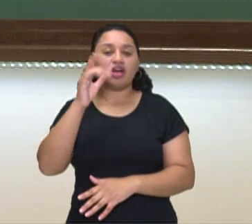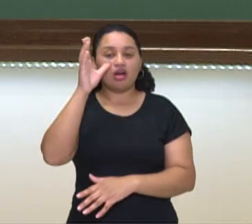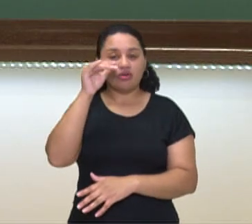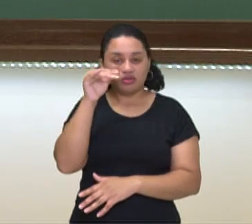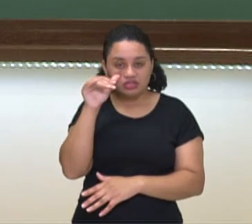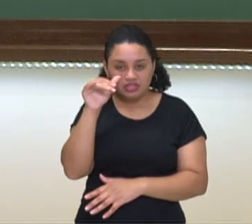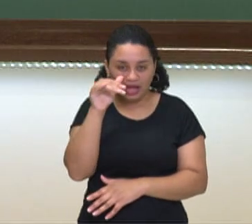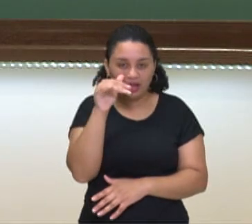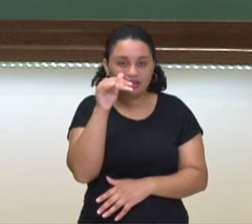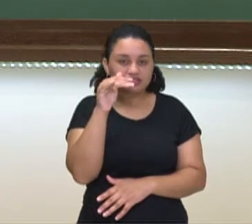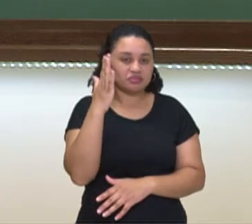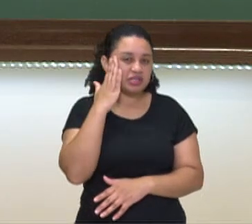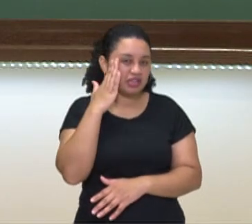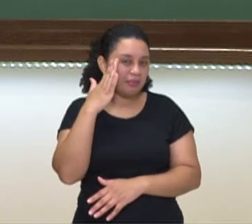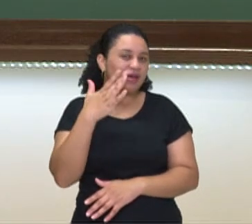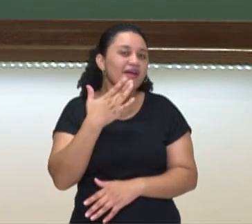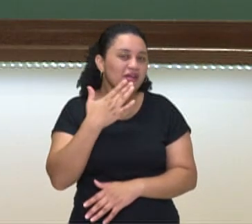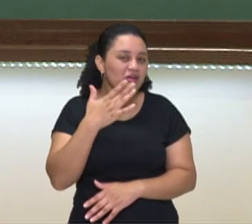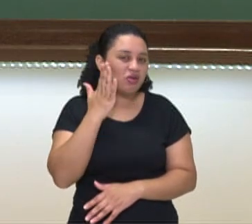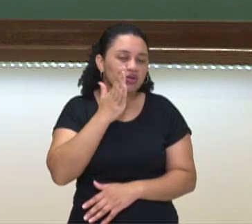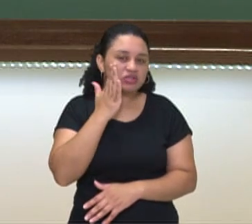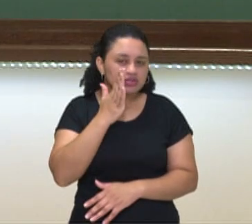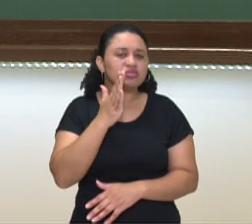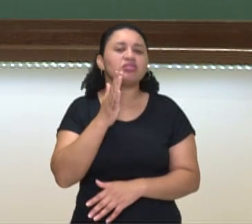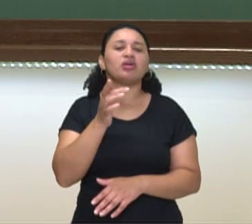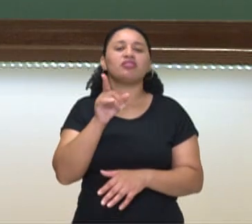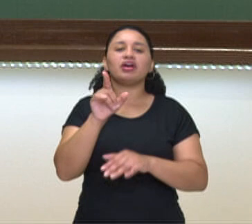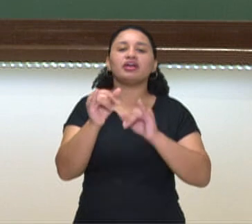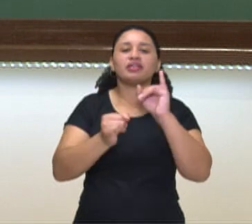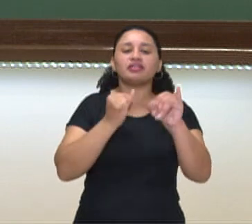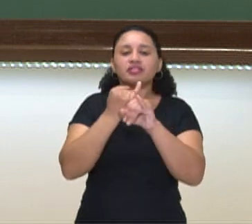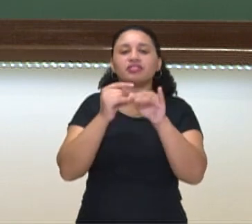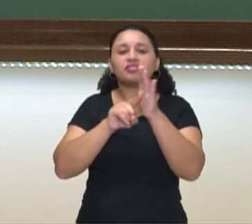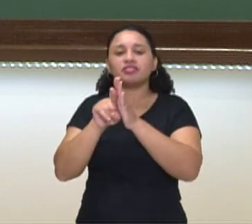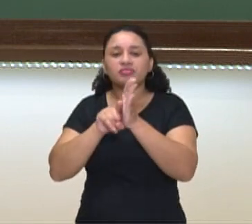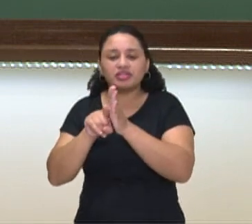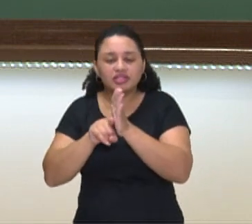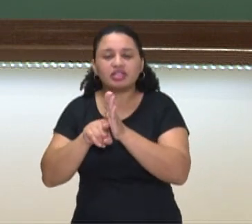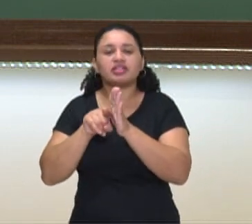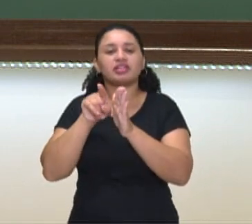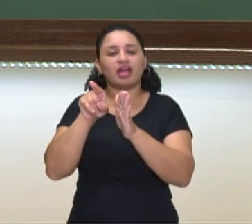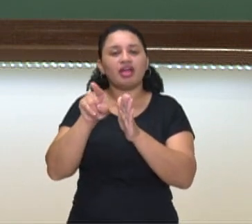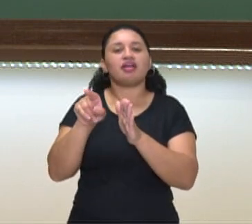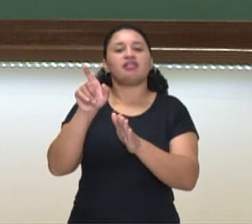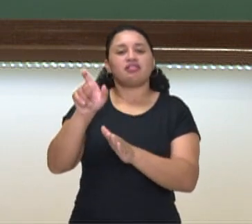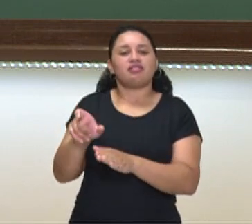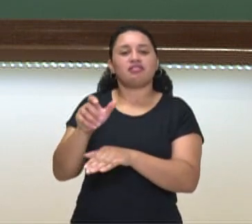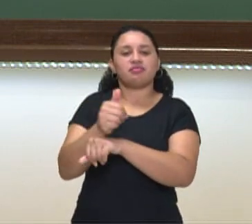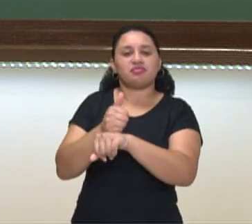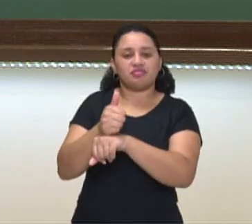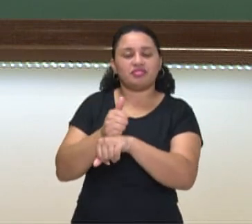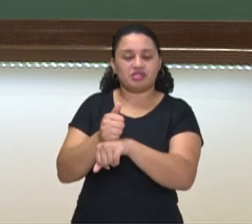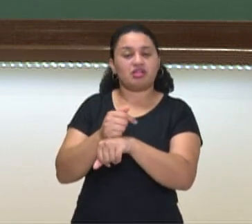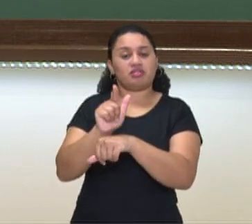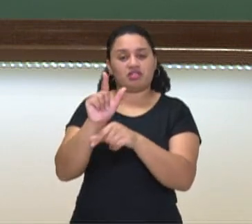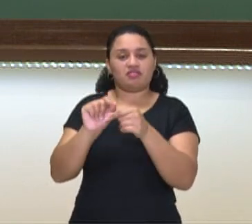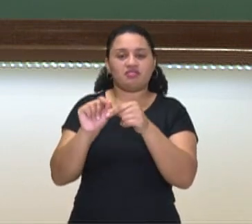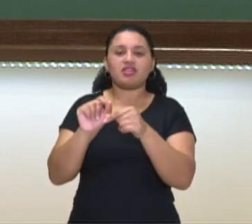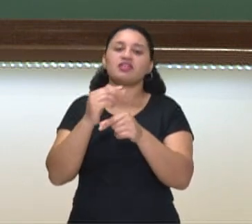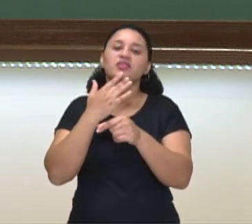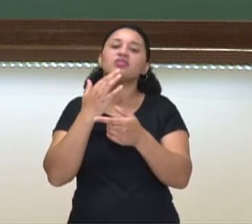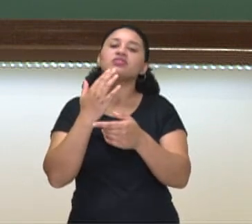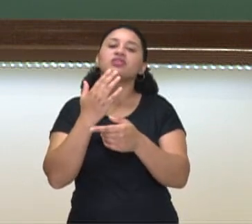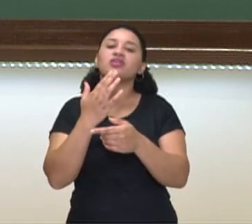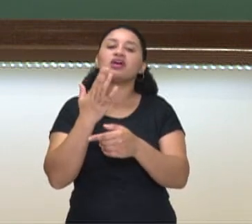internet, pesquisa Pablo Picasso, fase azul. Você vai encontrar muitas obras onde ele retrata